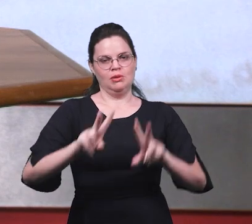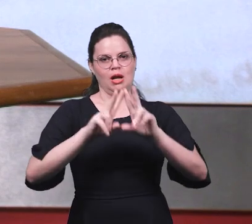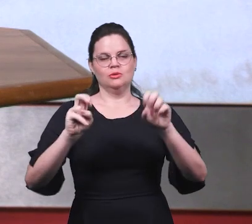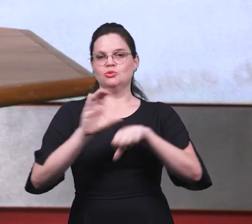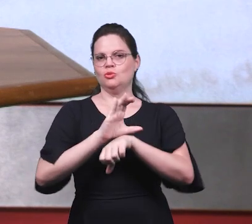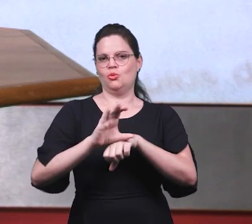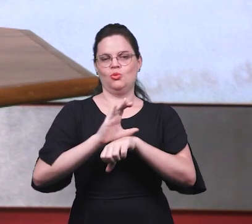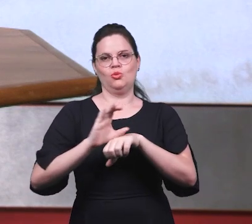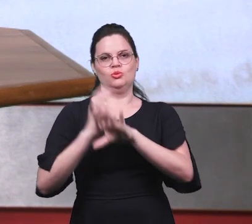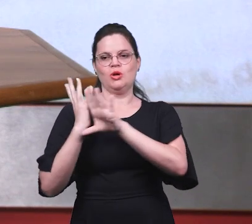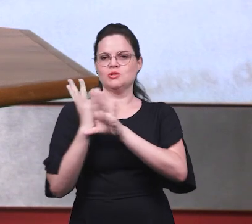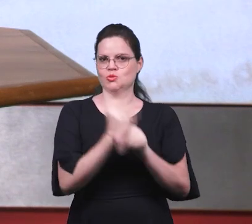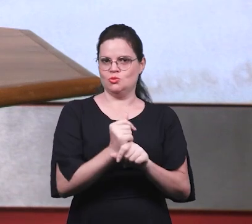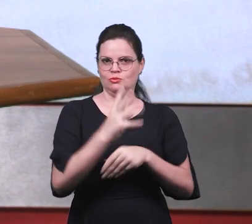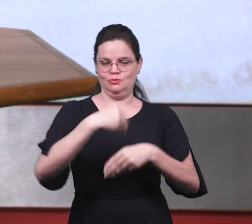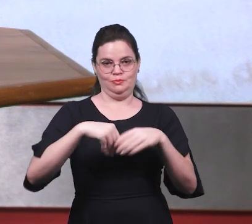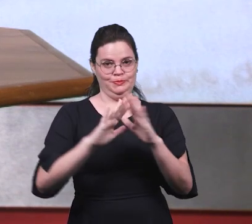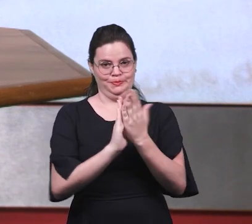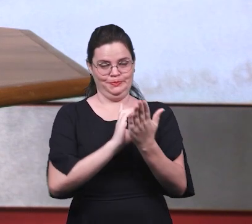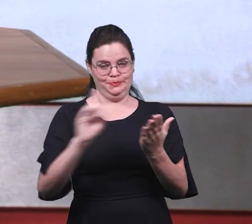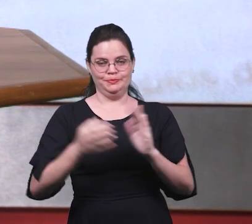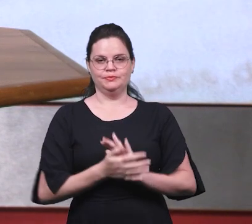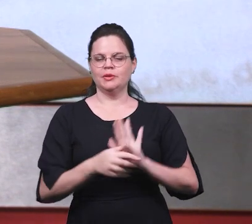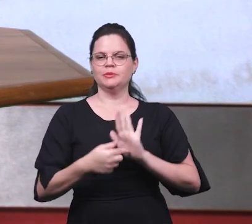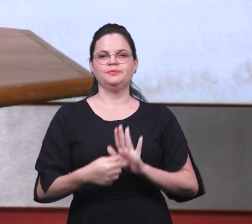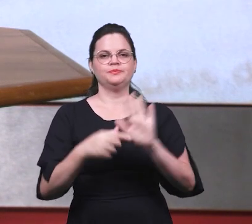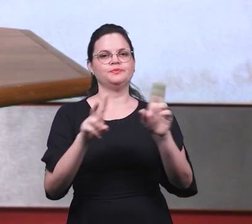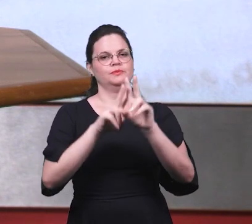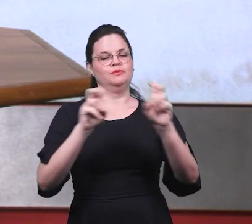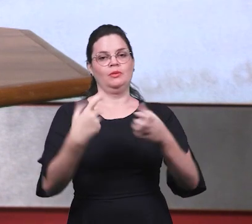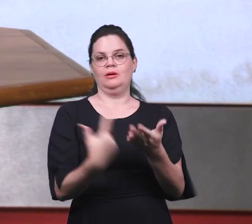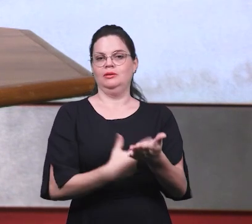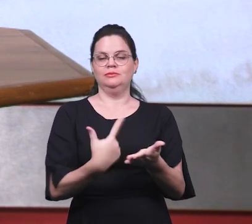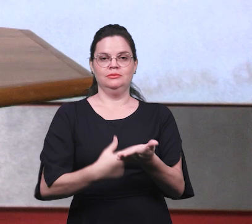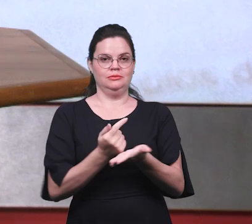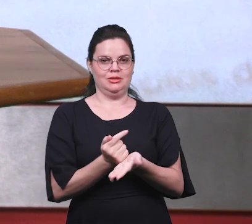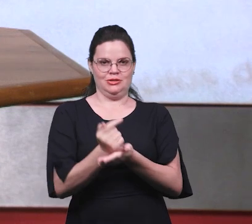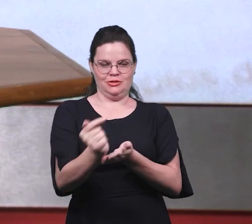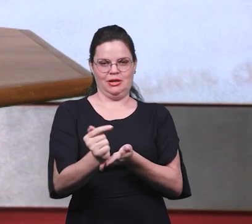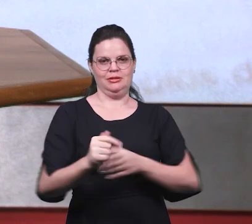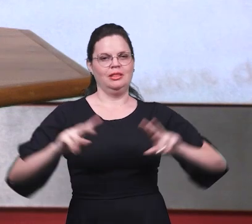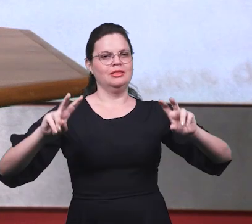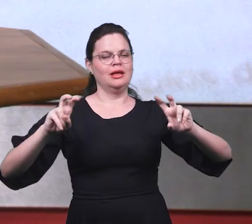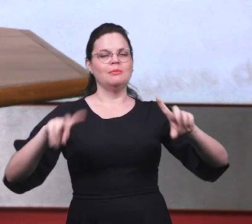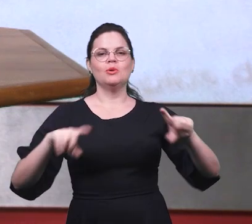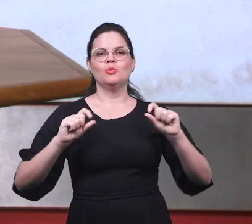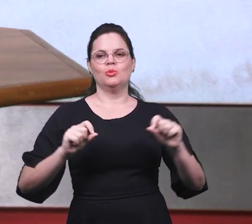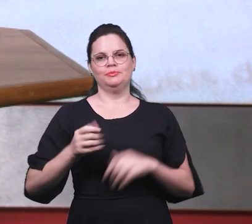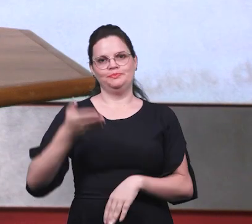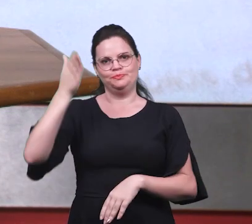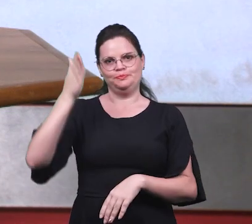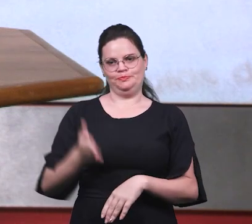da Bíblia e falaremos sobre o livro de Gênesis, um novo tema, imagem